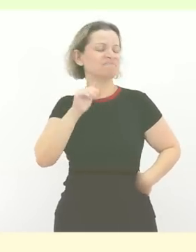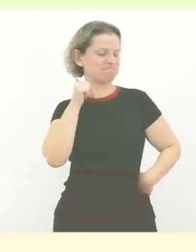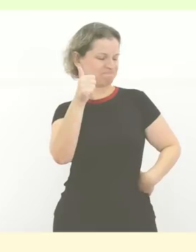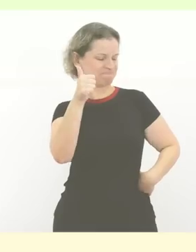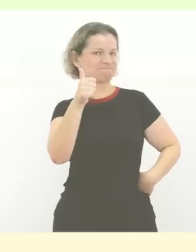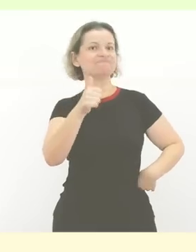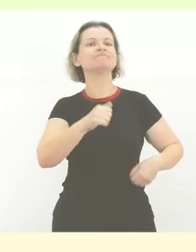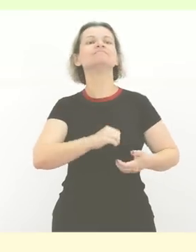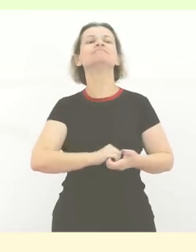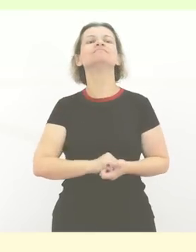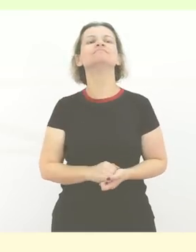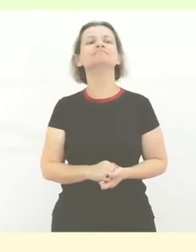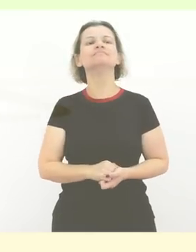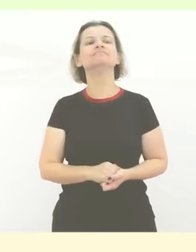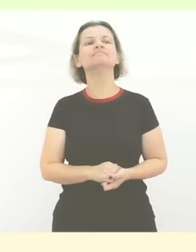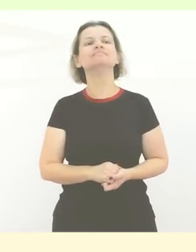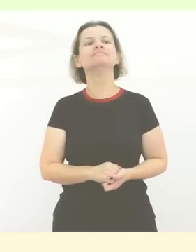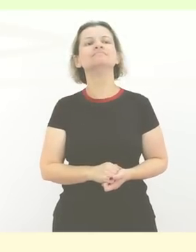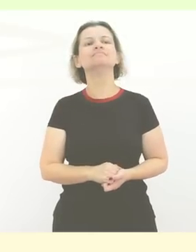Legal!